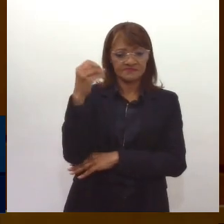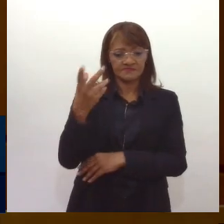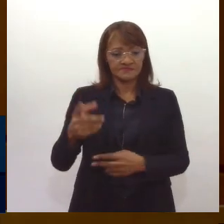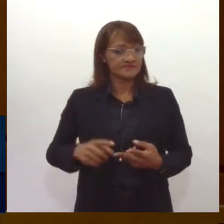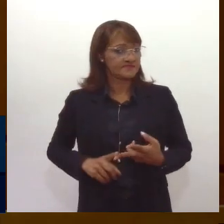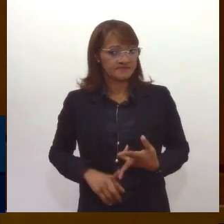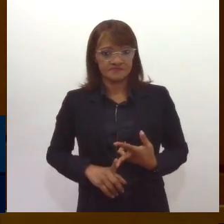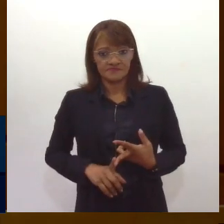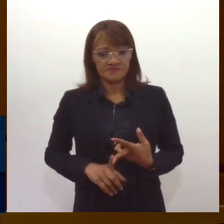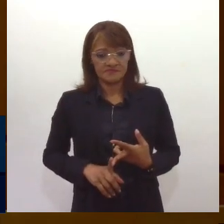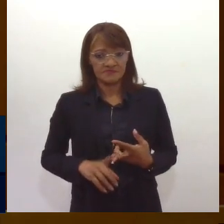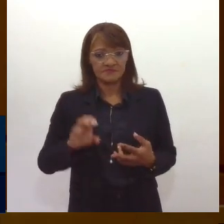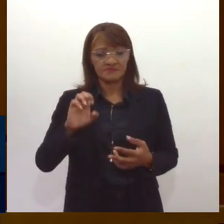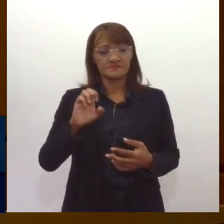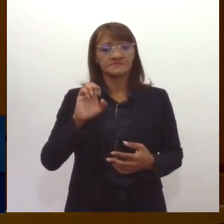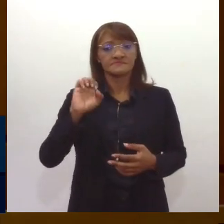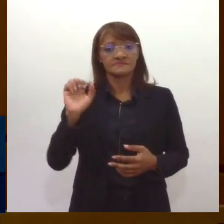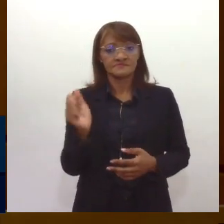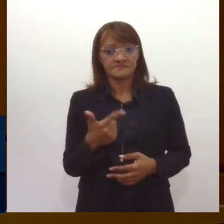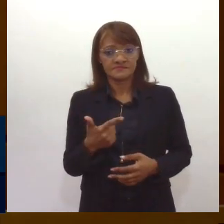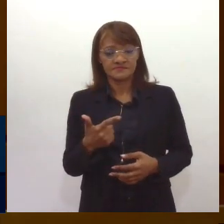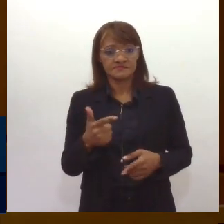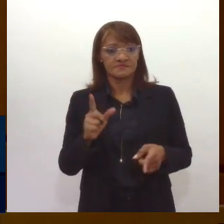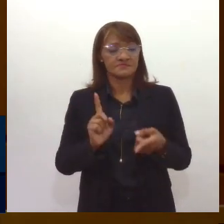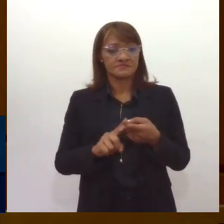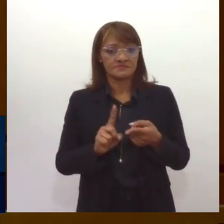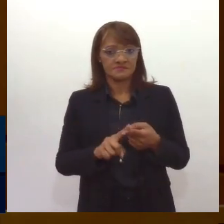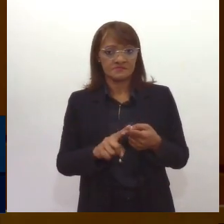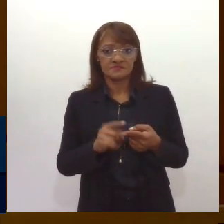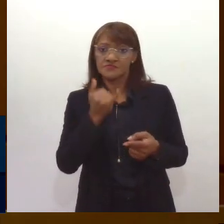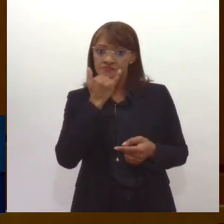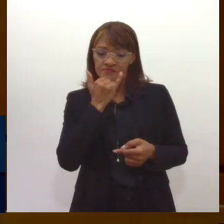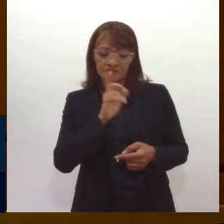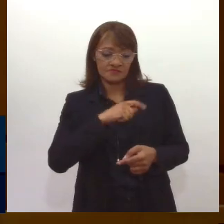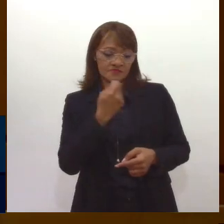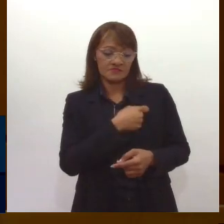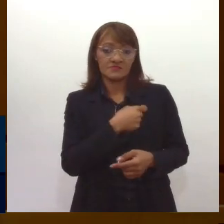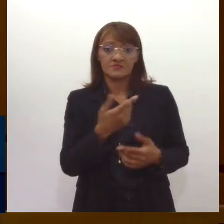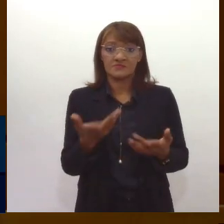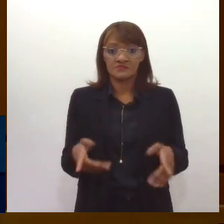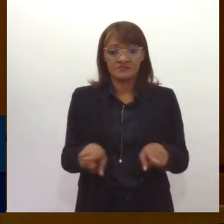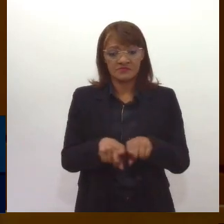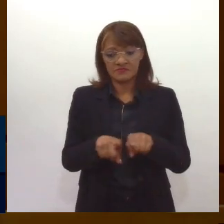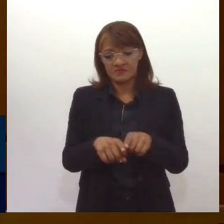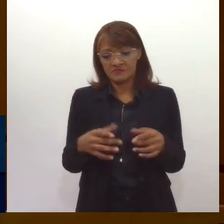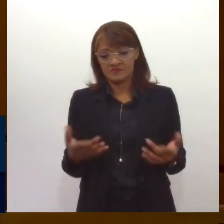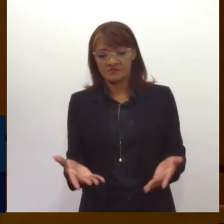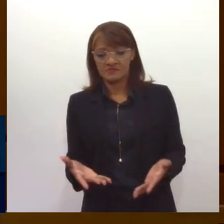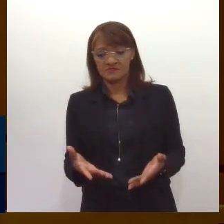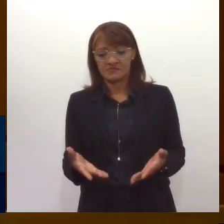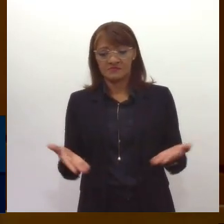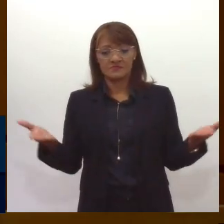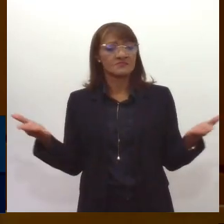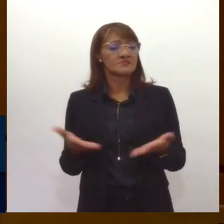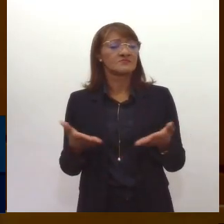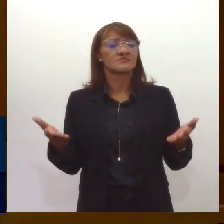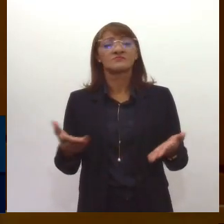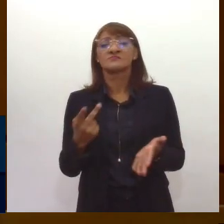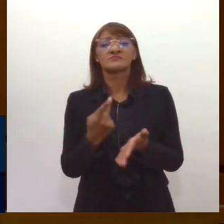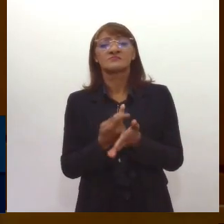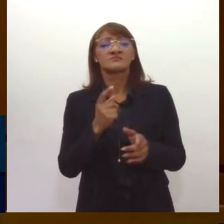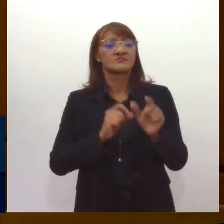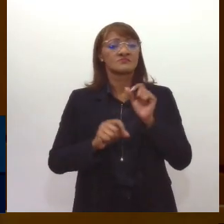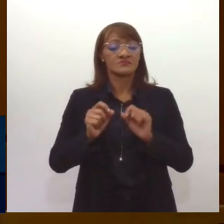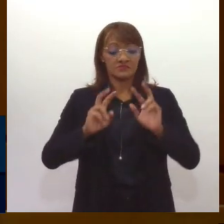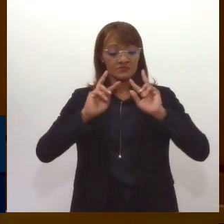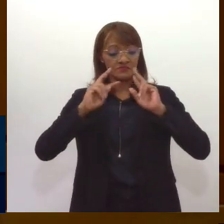está acontecendo em vários países. O que está em jogo é a nossa humanidade, o que está em jogo é a nossa